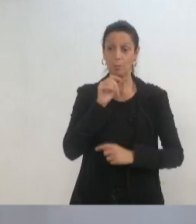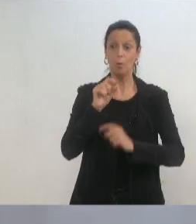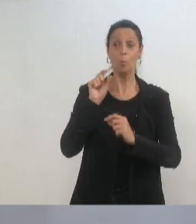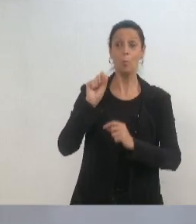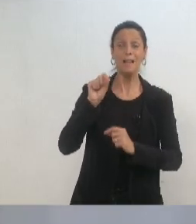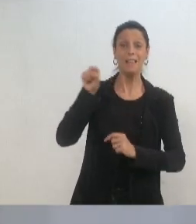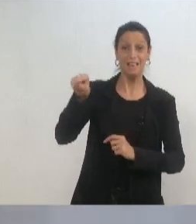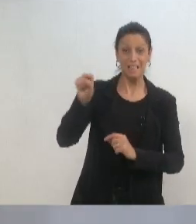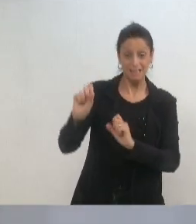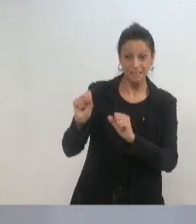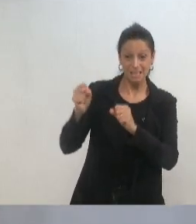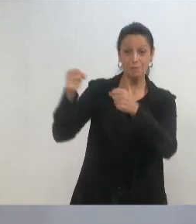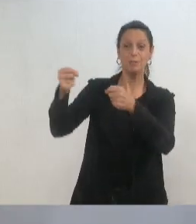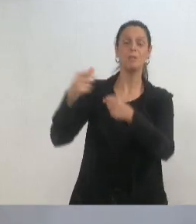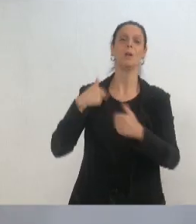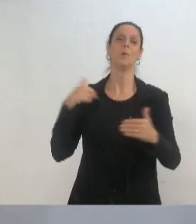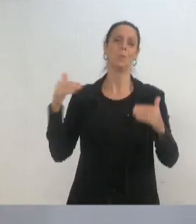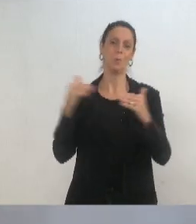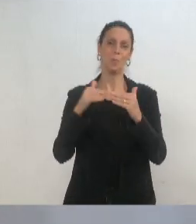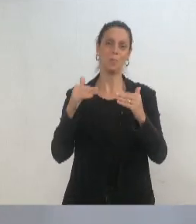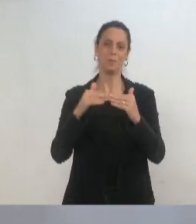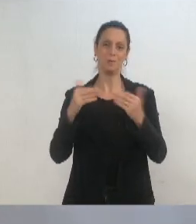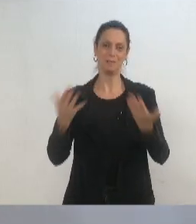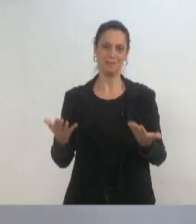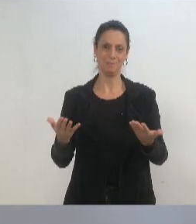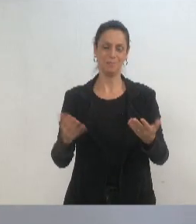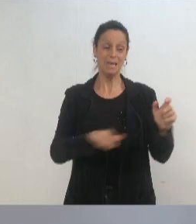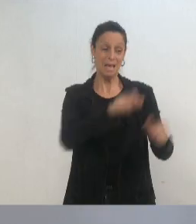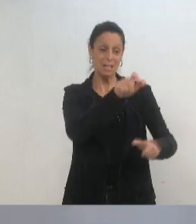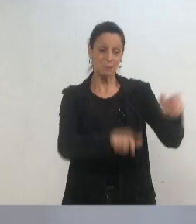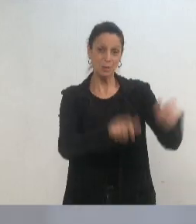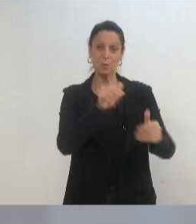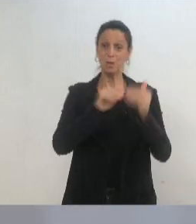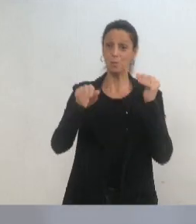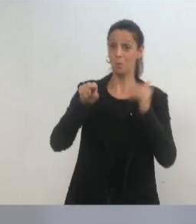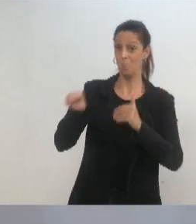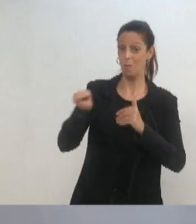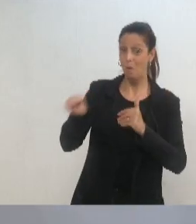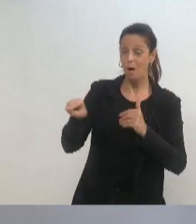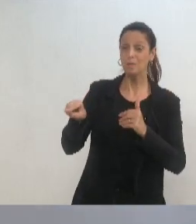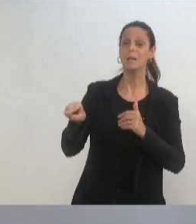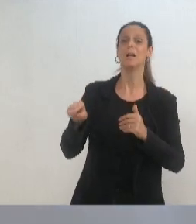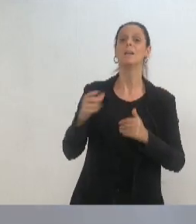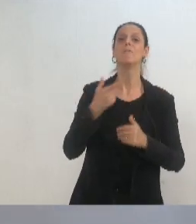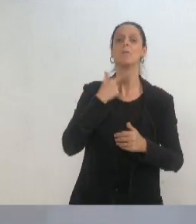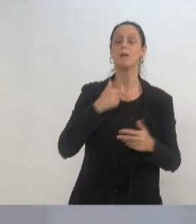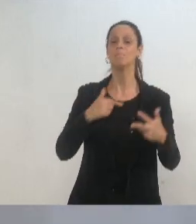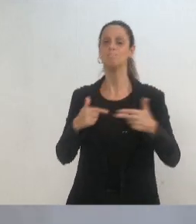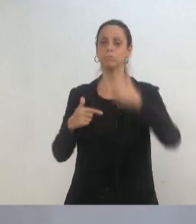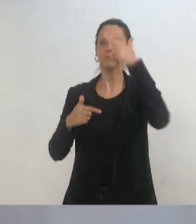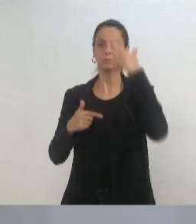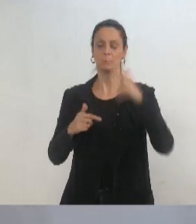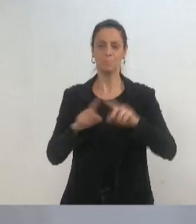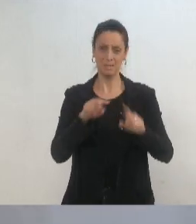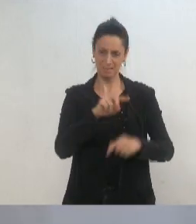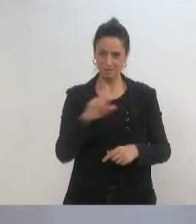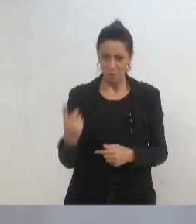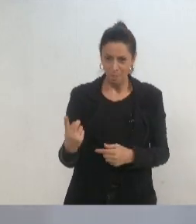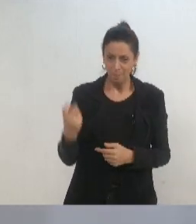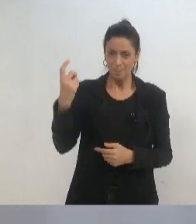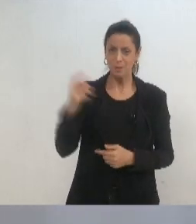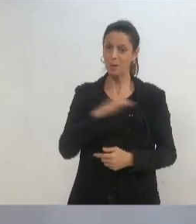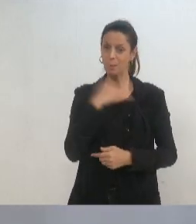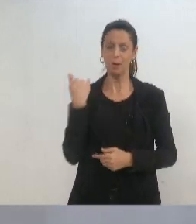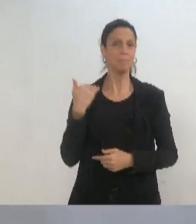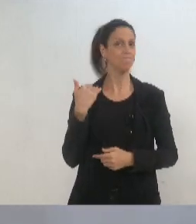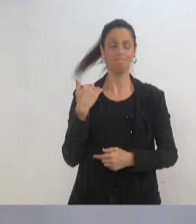e constranger quem é incoerente se tornou muito perigoso. E não é de hoje, porque ele não foi o primeiro a ser atacado. Então,